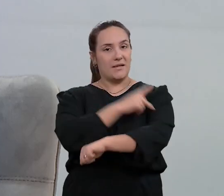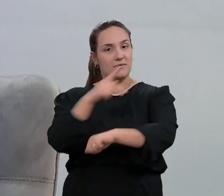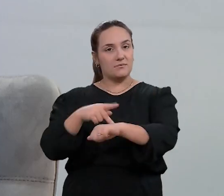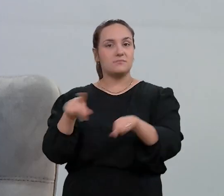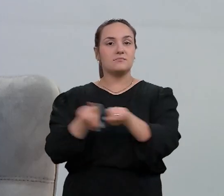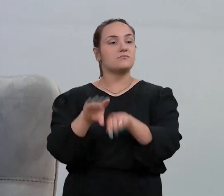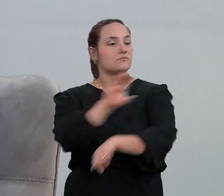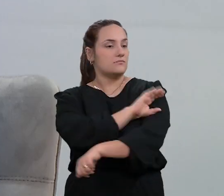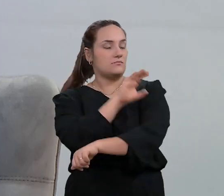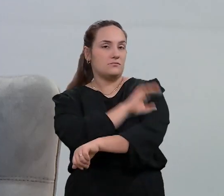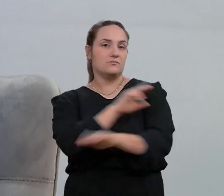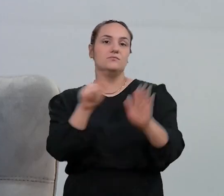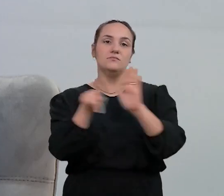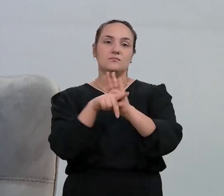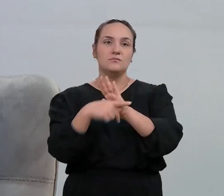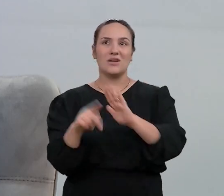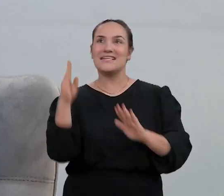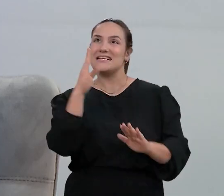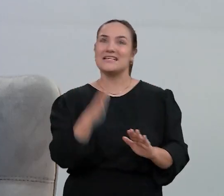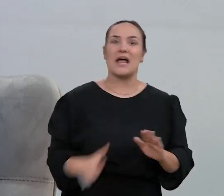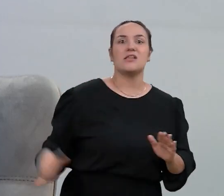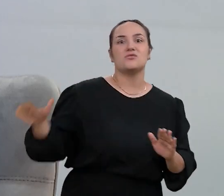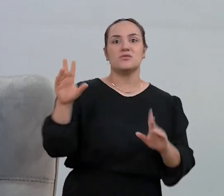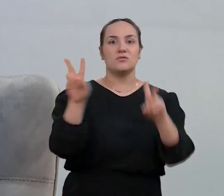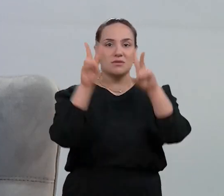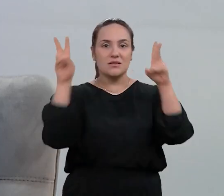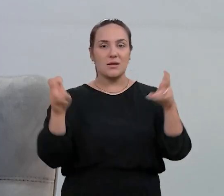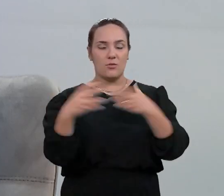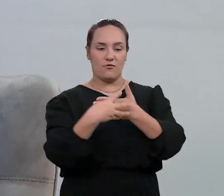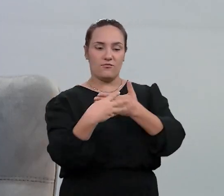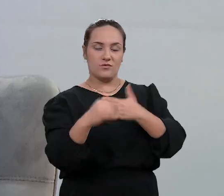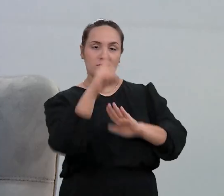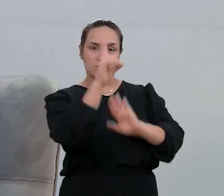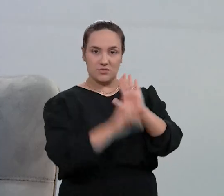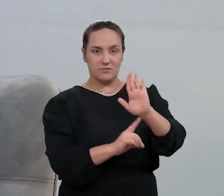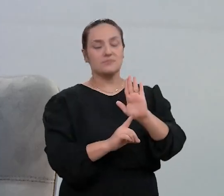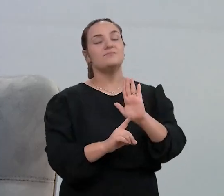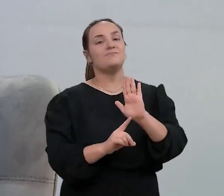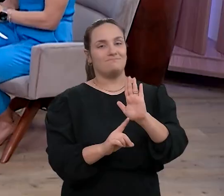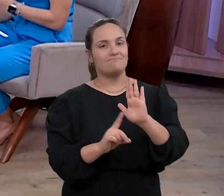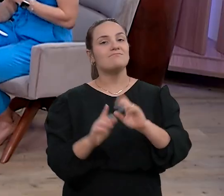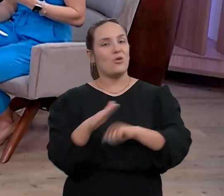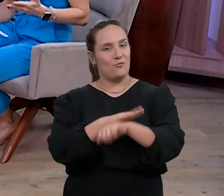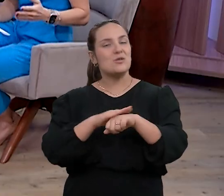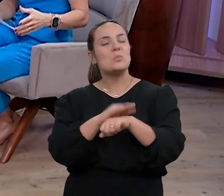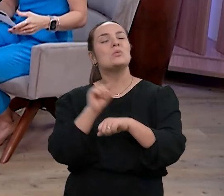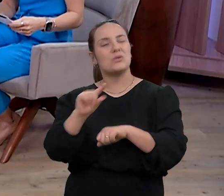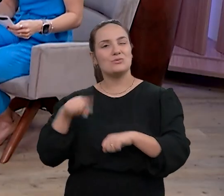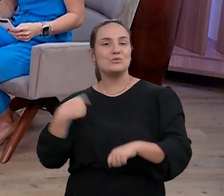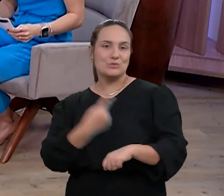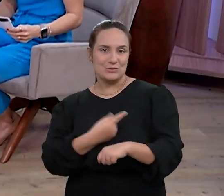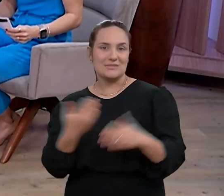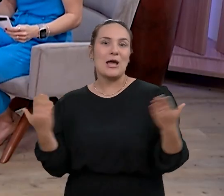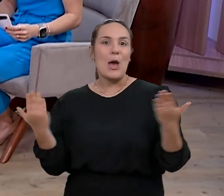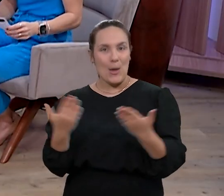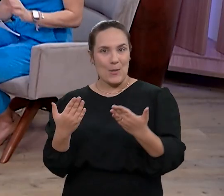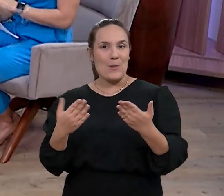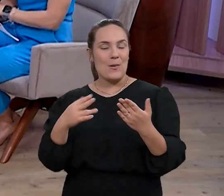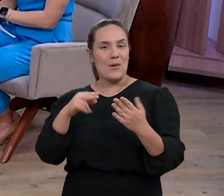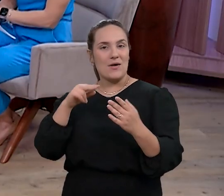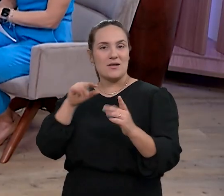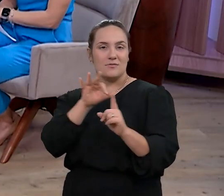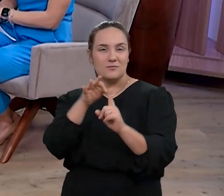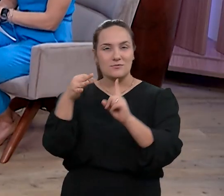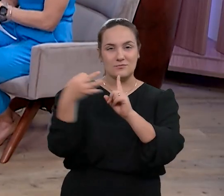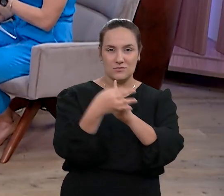também coordenador executivo da coalizão nacional orfandade de Direitos para bater um papo aqui com a gente então no nosso